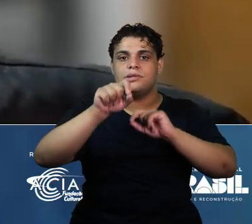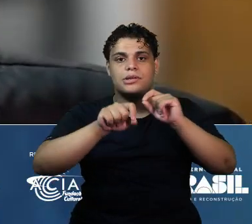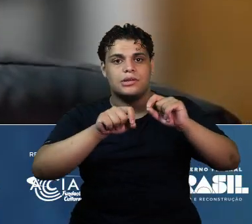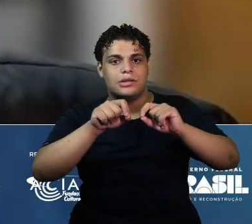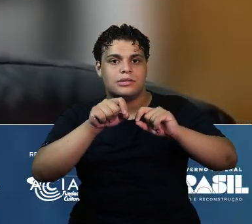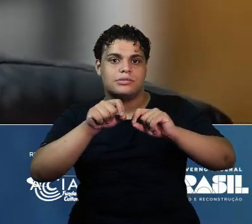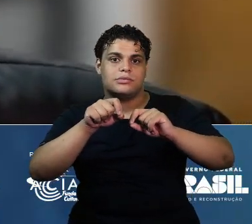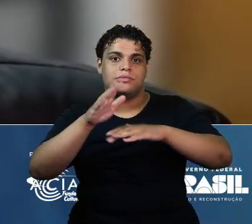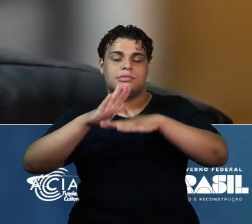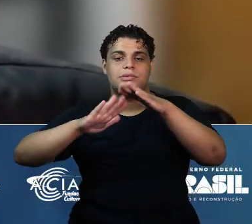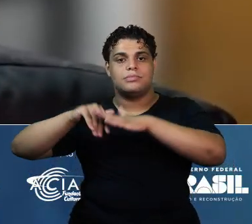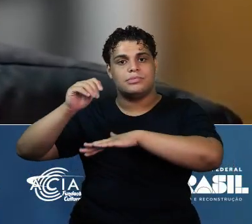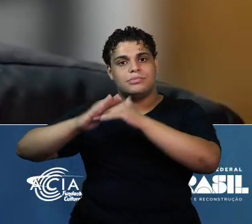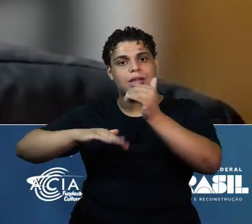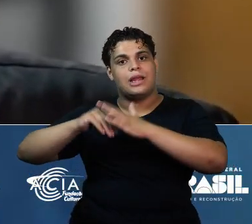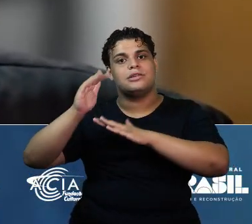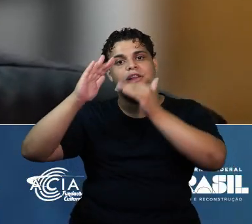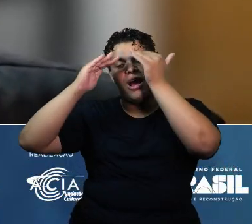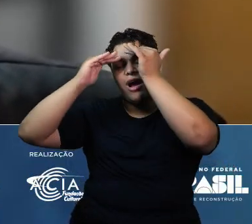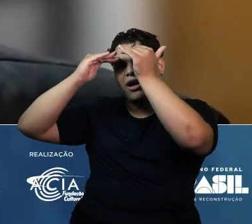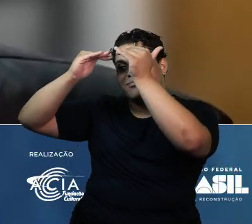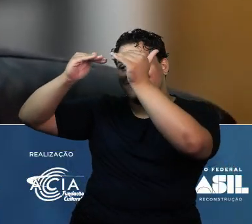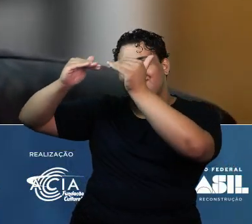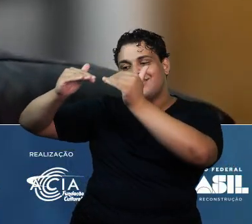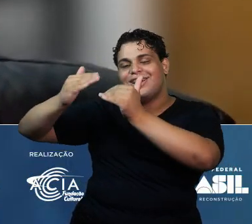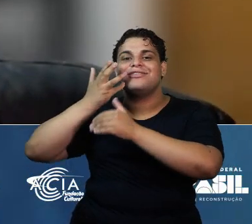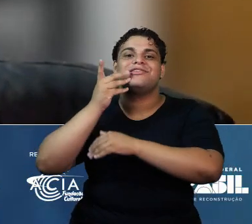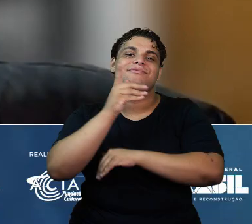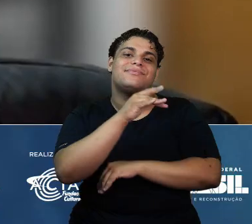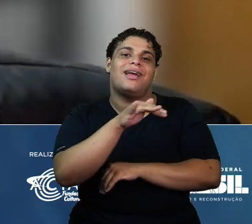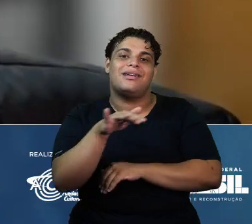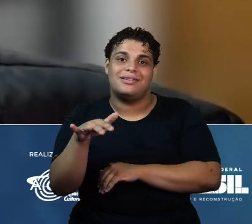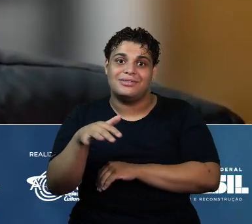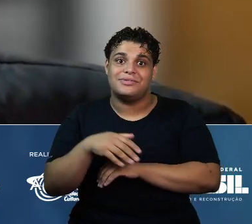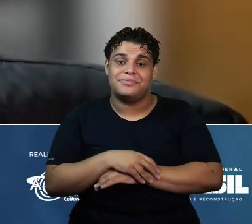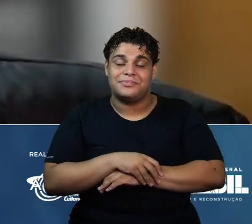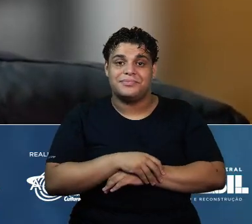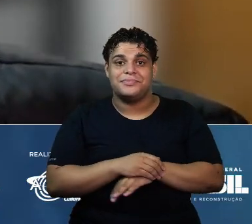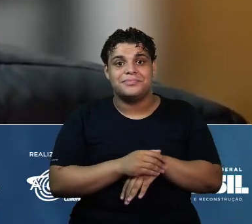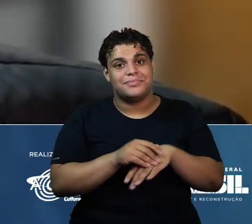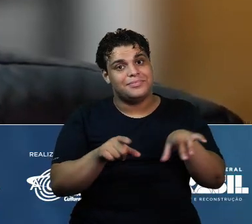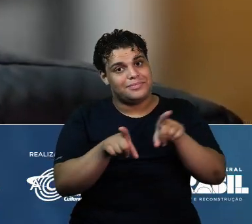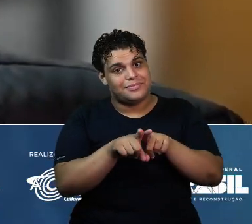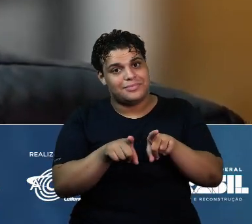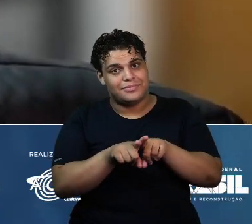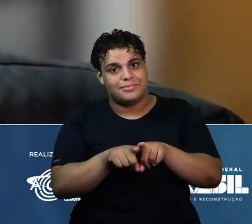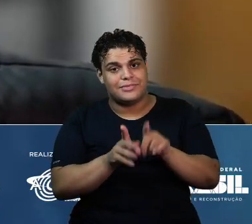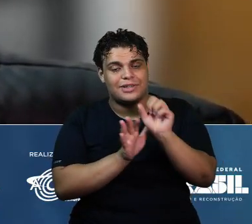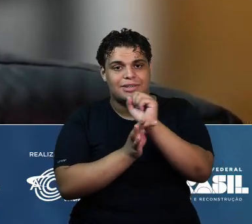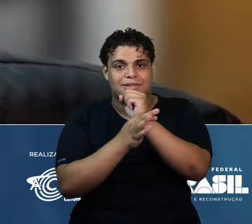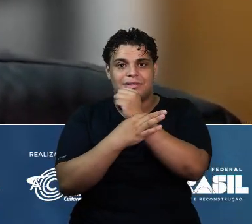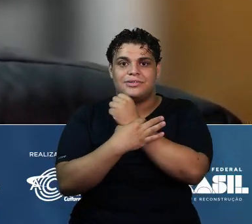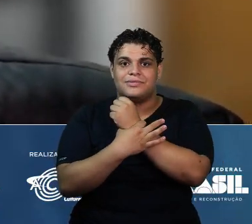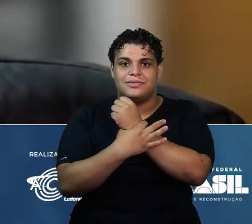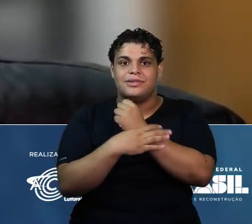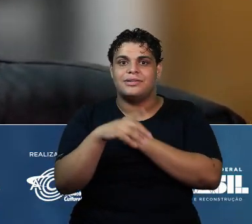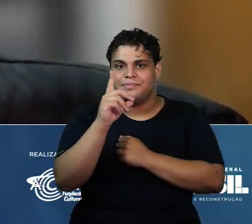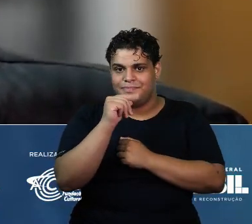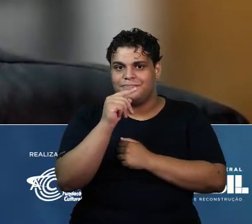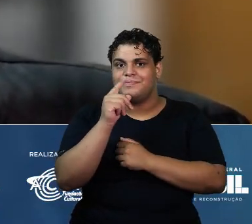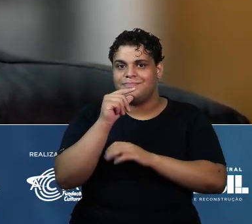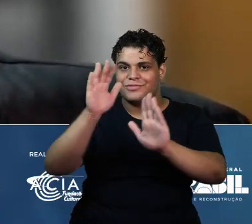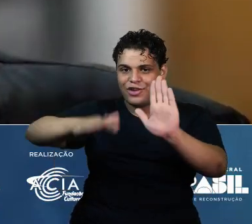práticas que a gente chama respeitosas com a criança e também da questão da segurança aquática.